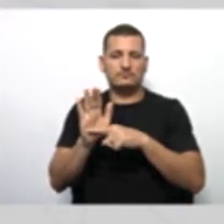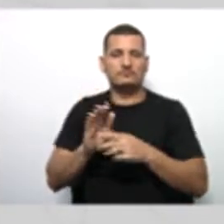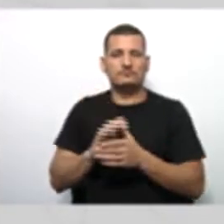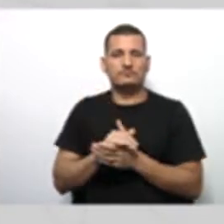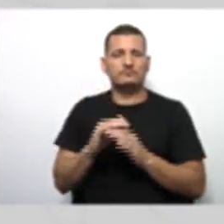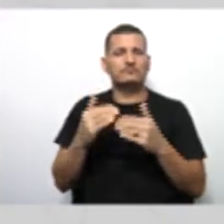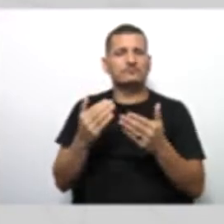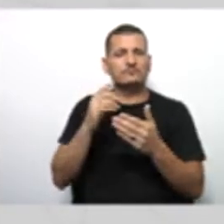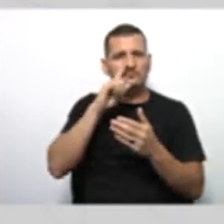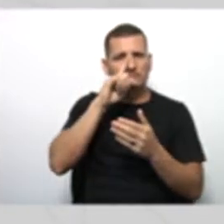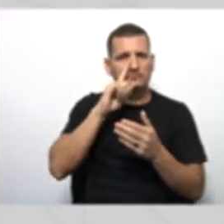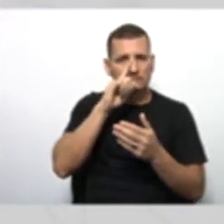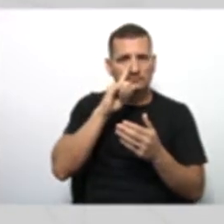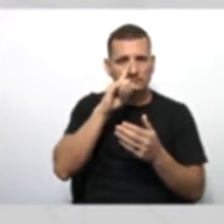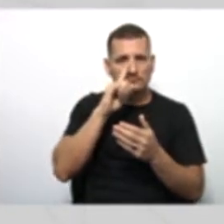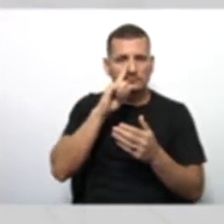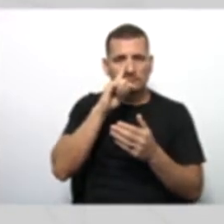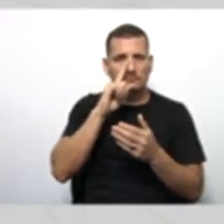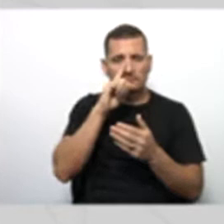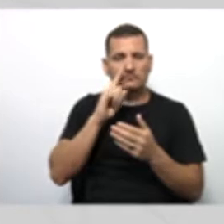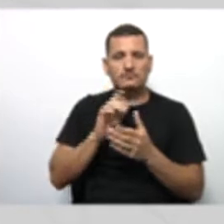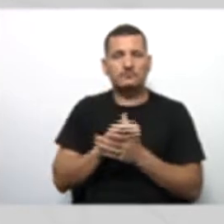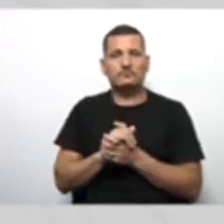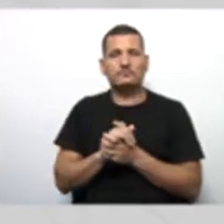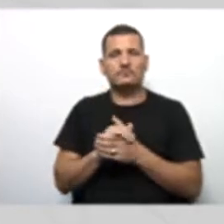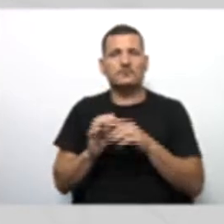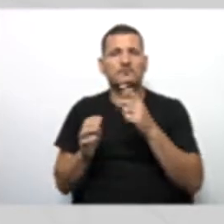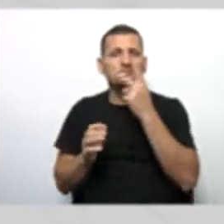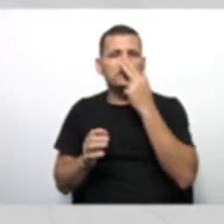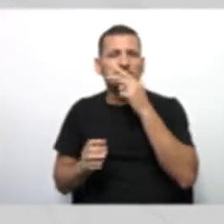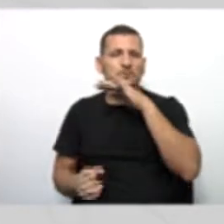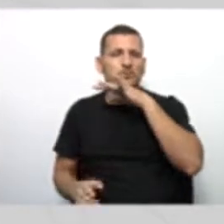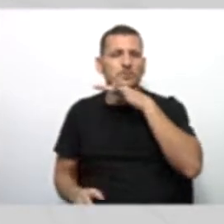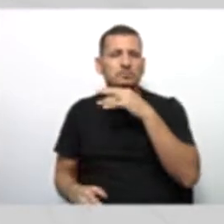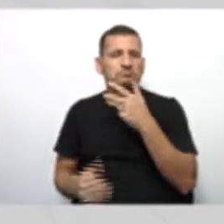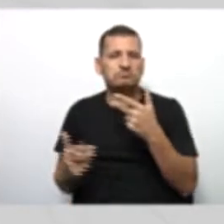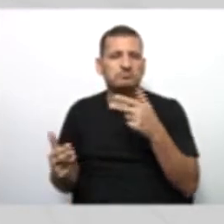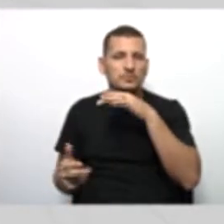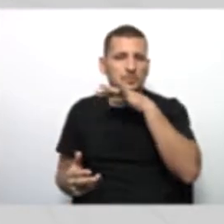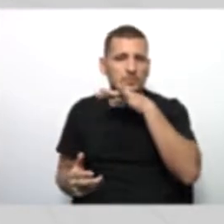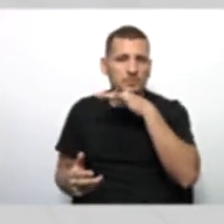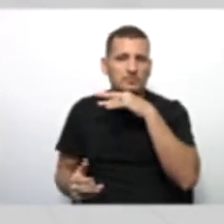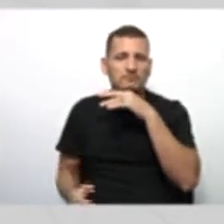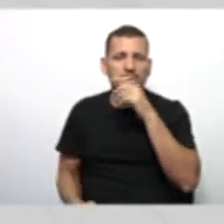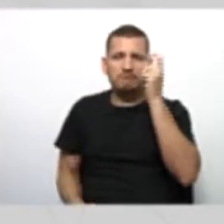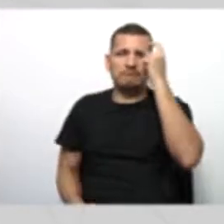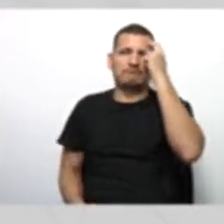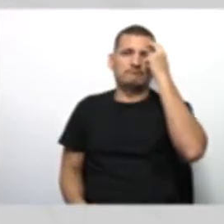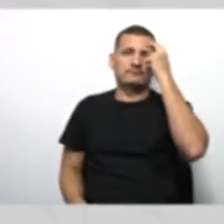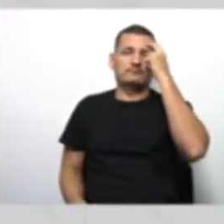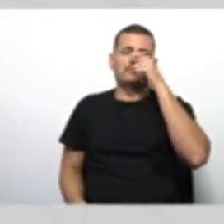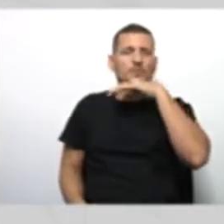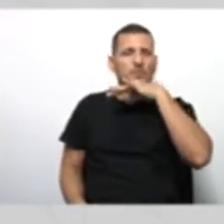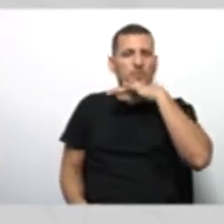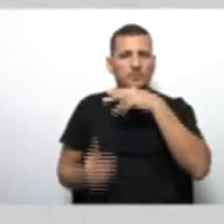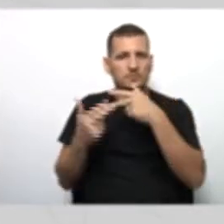em risco, geralmente a gente fala... Coisa ruim. Coisa ruim, né? Geralmente vem coisa ruim na nossa